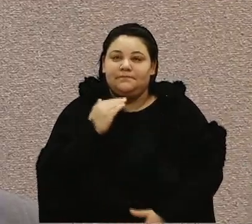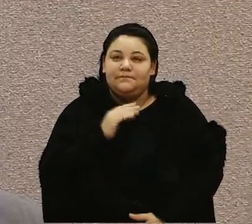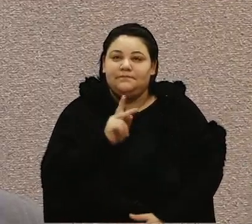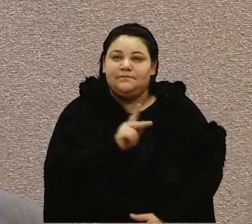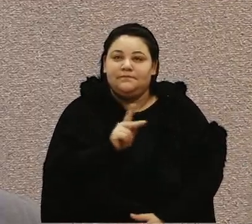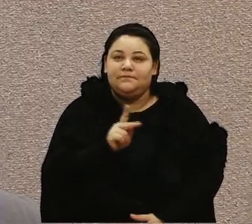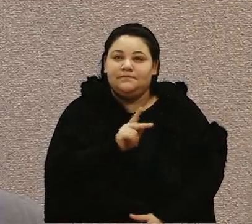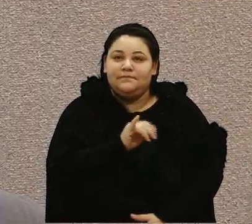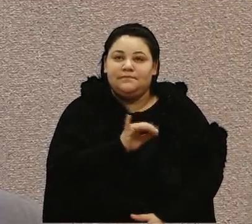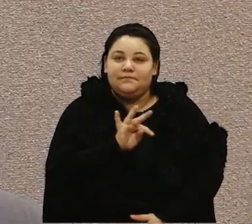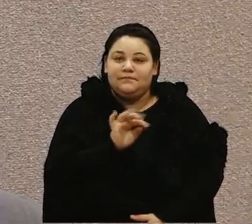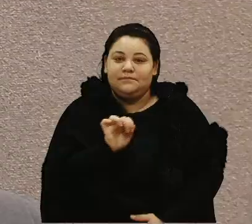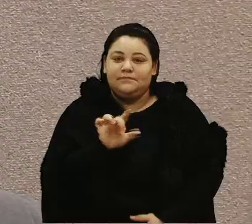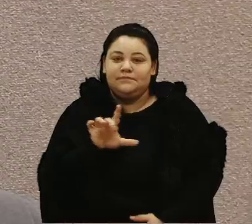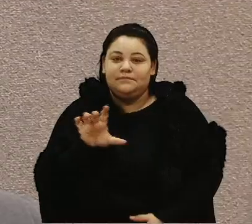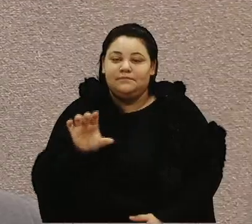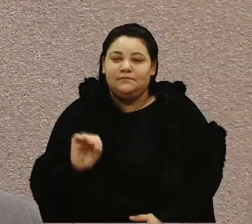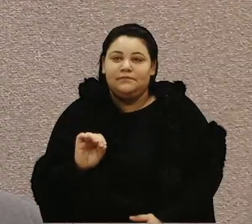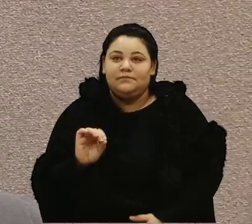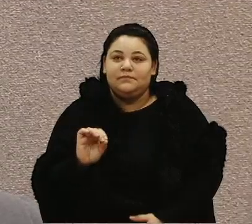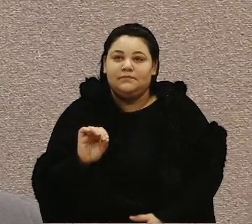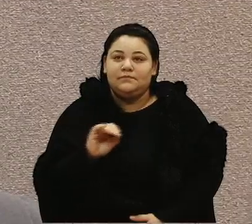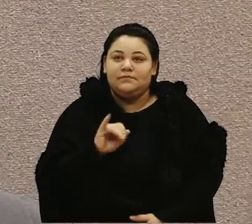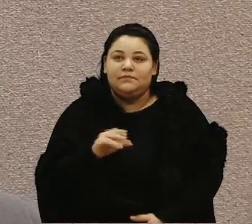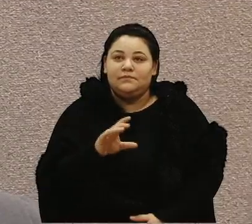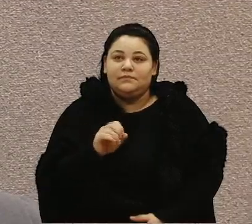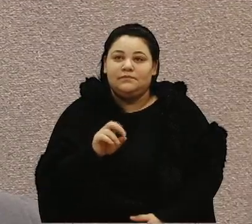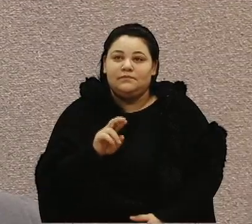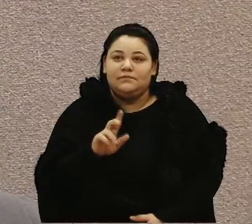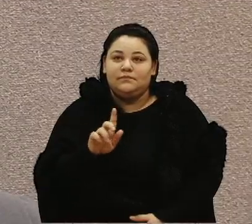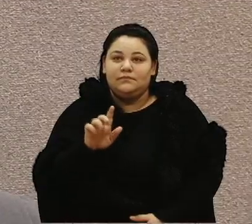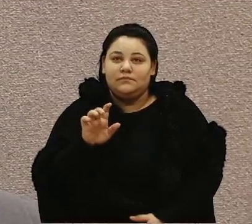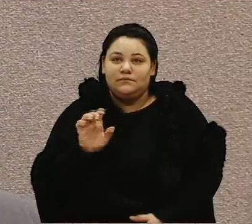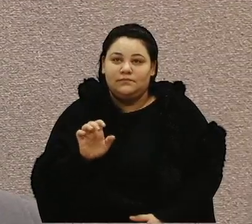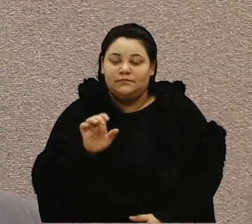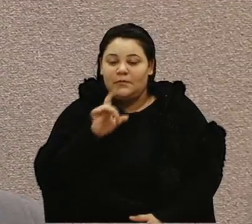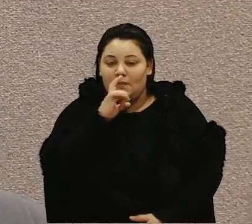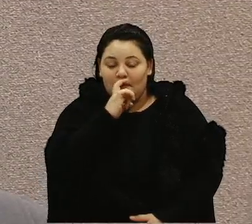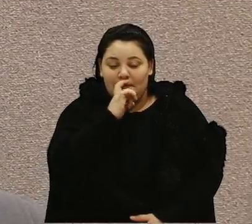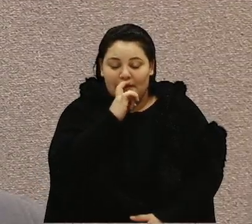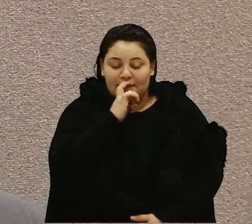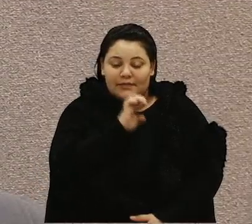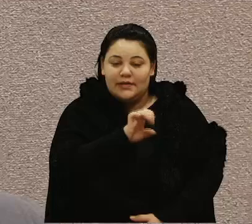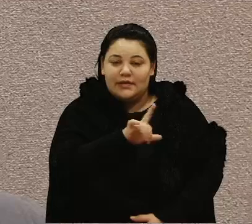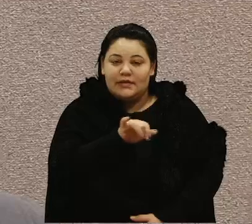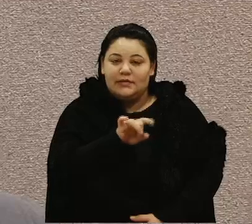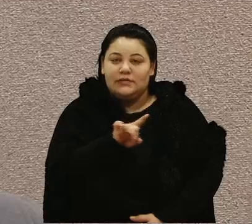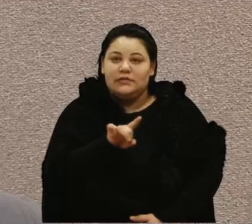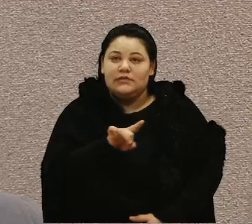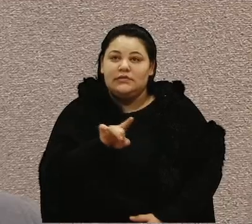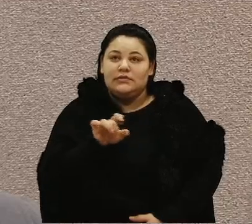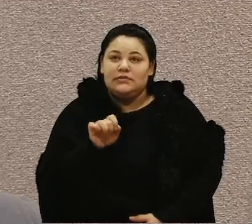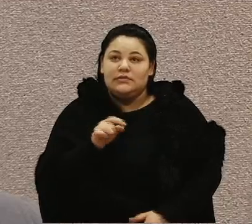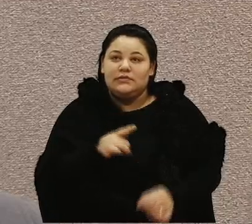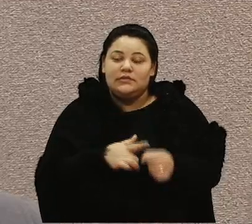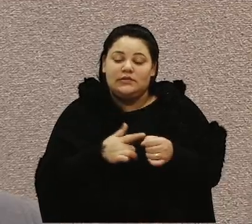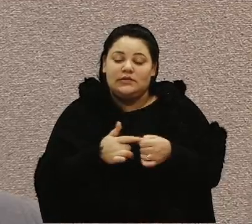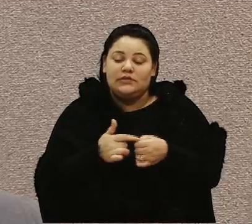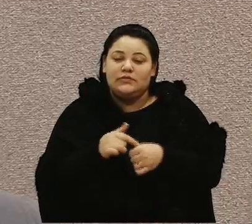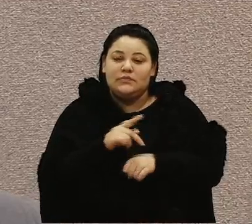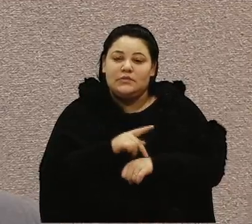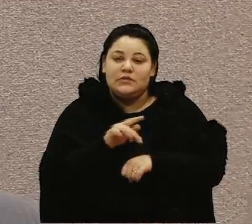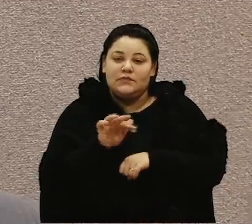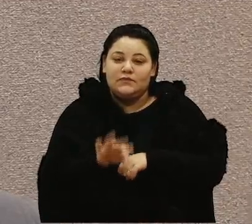Ítalo Jorge Bertoncello, pai da minha estimada amiga Elisa Bertoncello, lá da cidade de Passo Fundo.